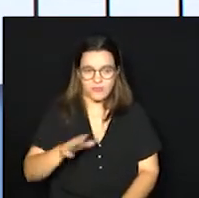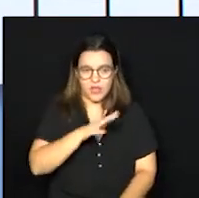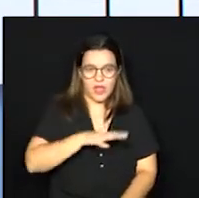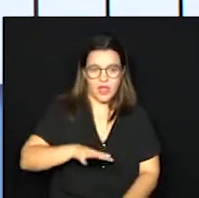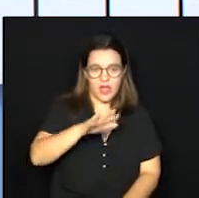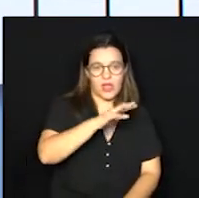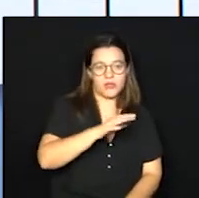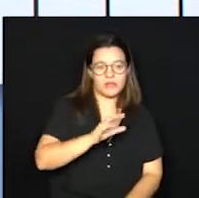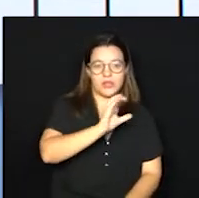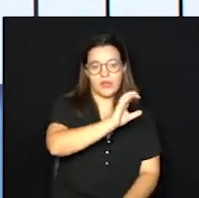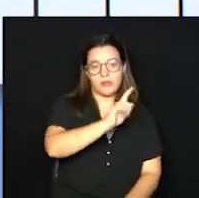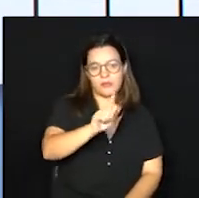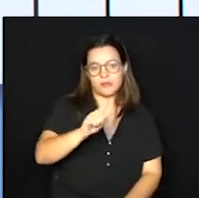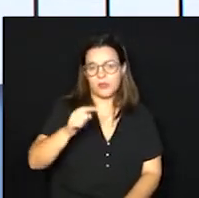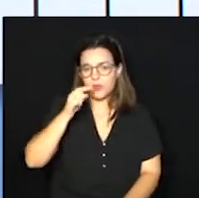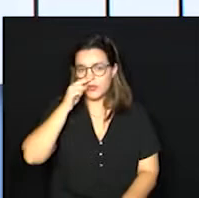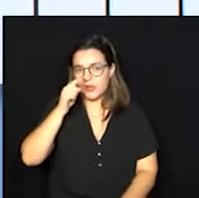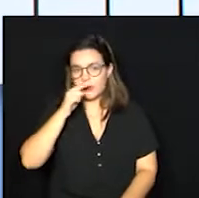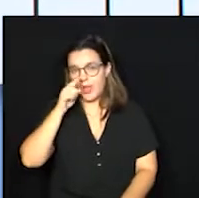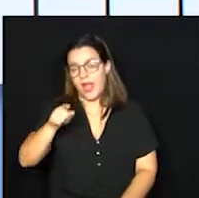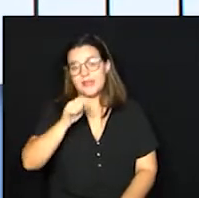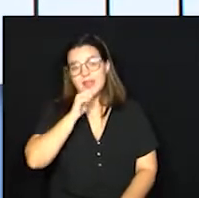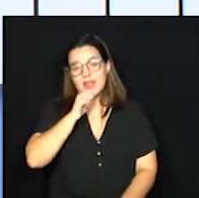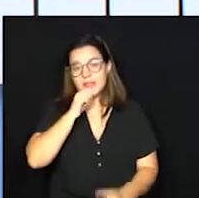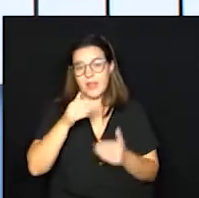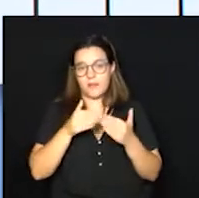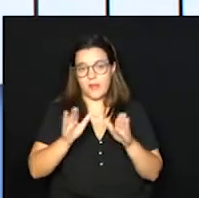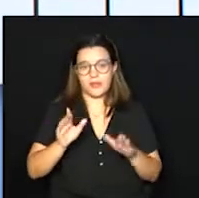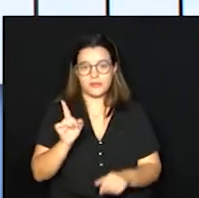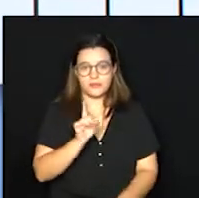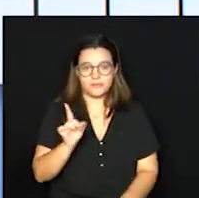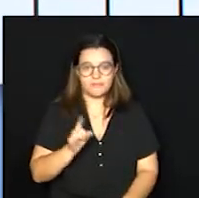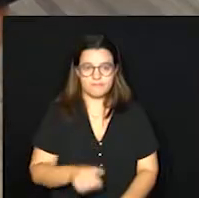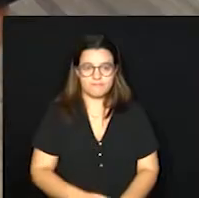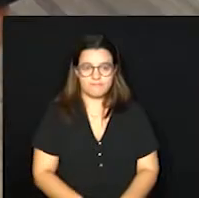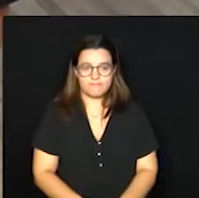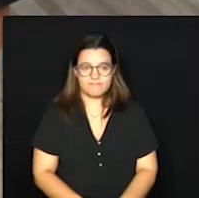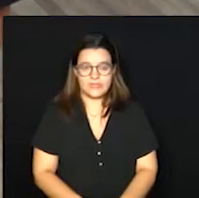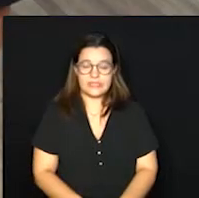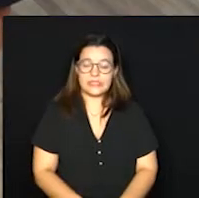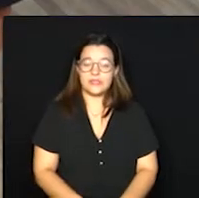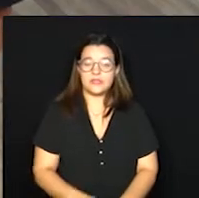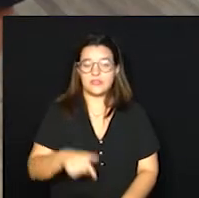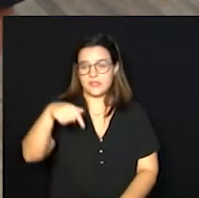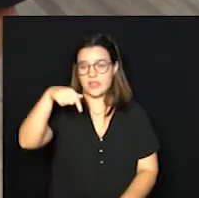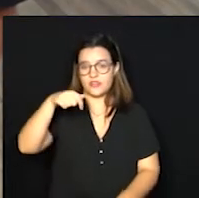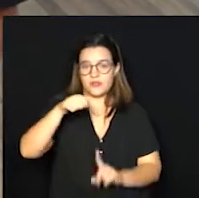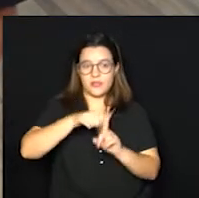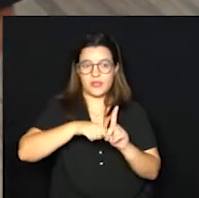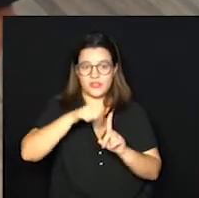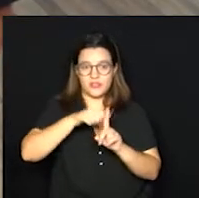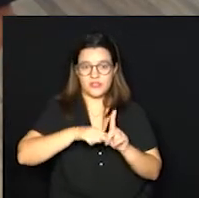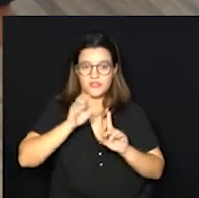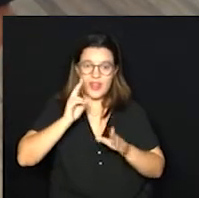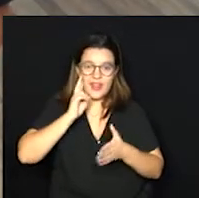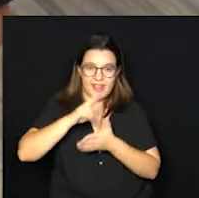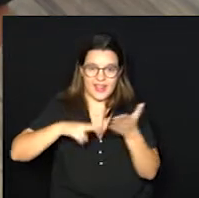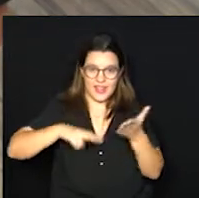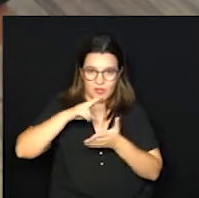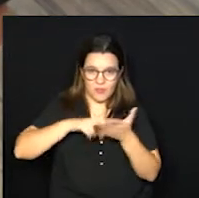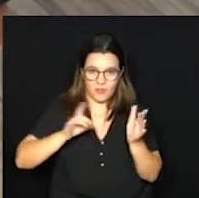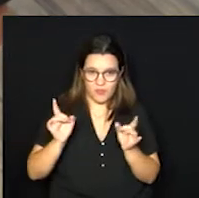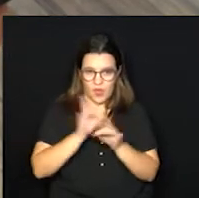Verde, nesse momento ainda não estão abertos. 7 meses de pandemia, acho que já deu tempo de ler o livro, já